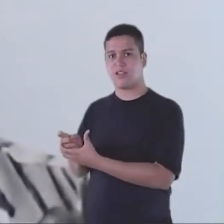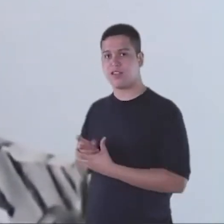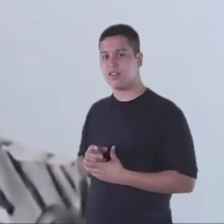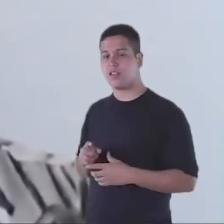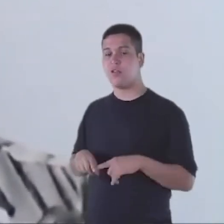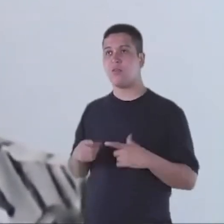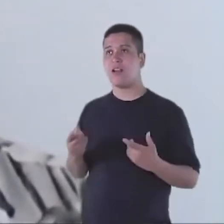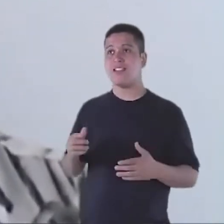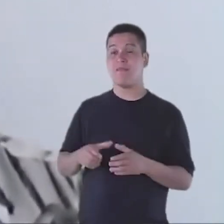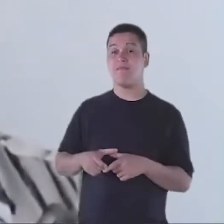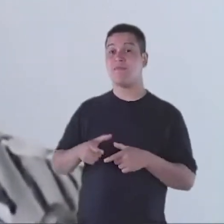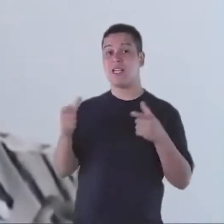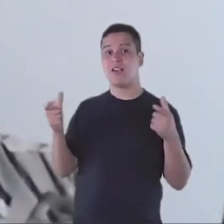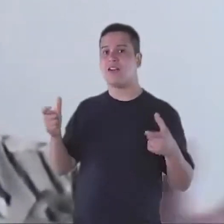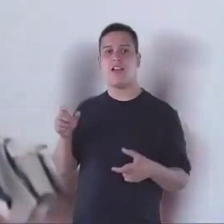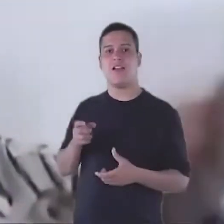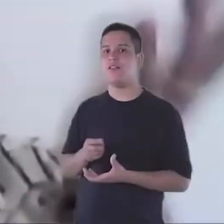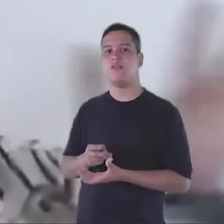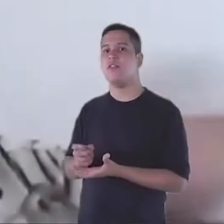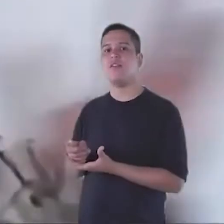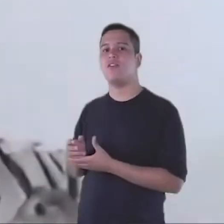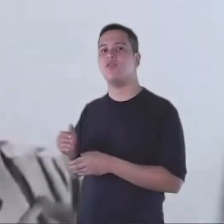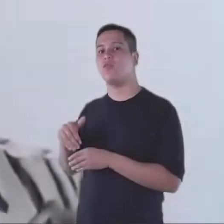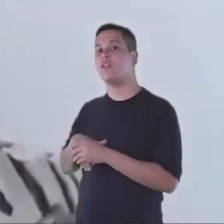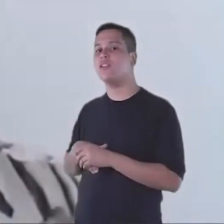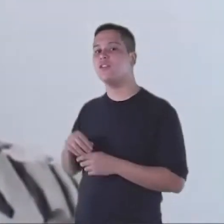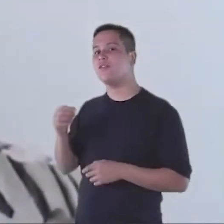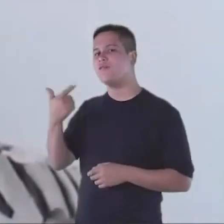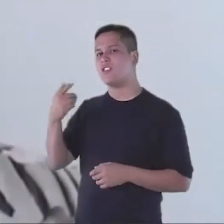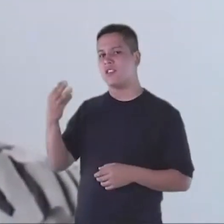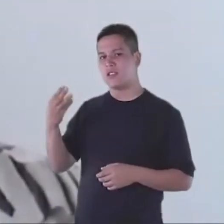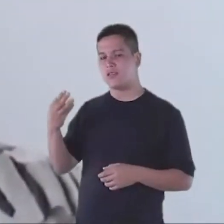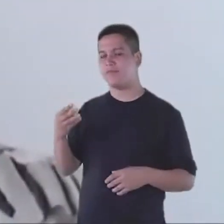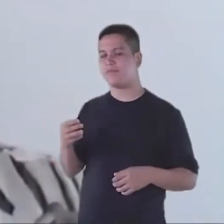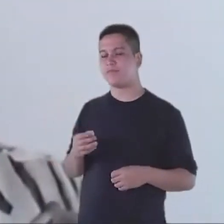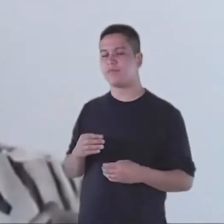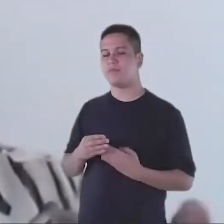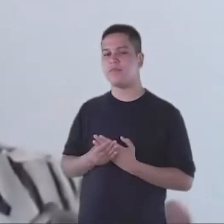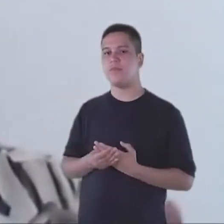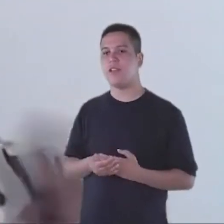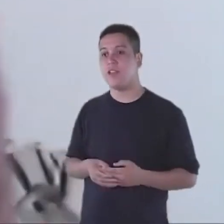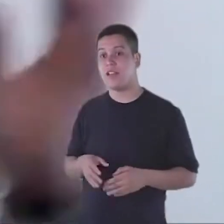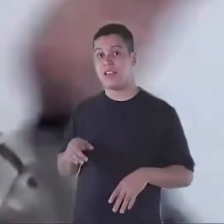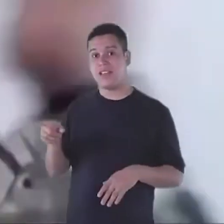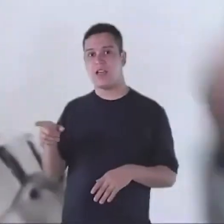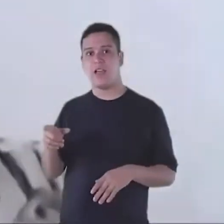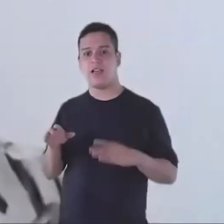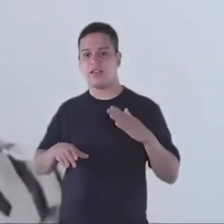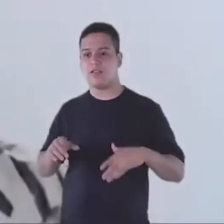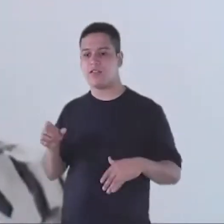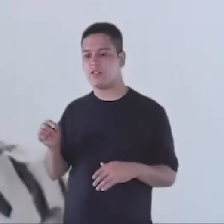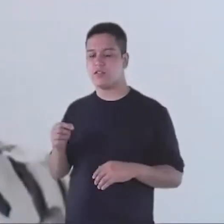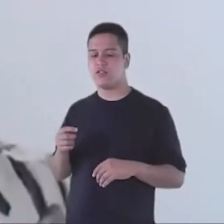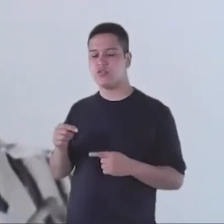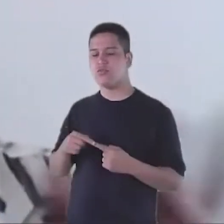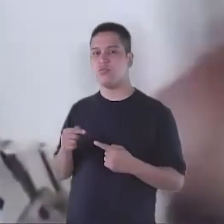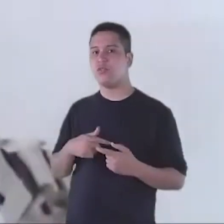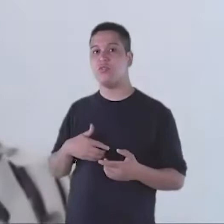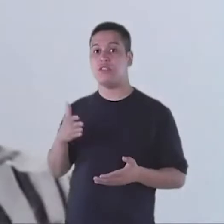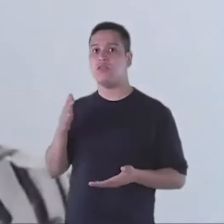inéditos. E ela vinha com aquela questão de possessão, meio cárrea,